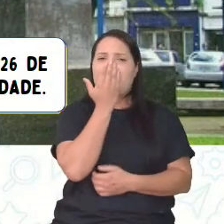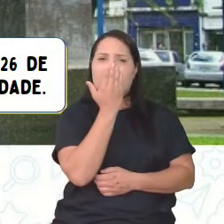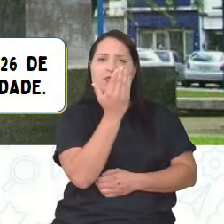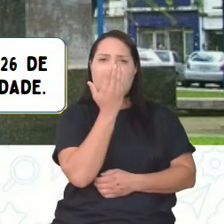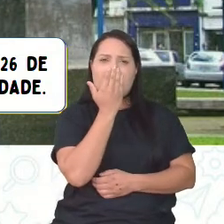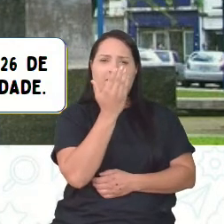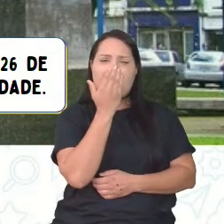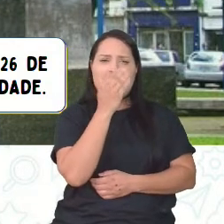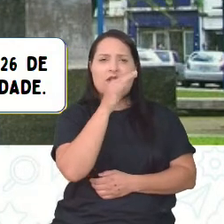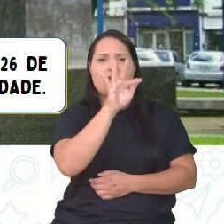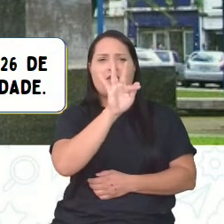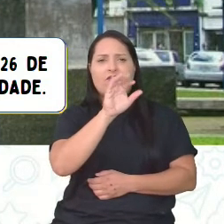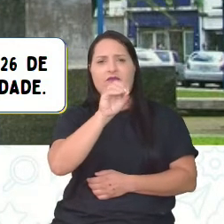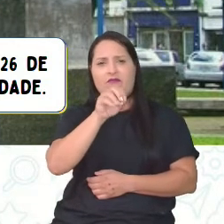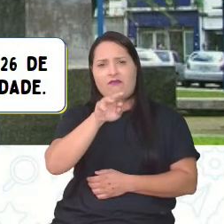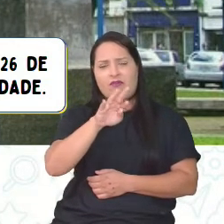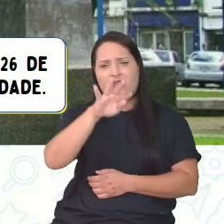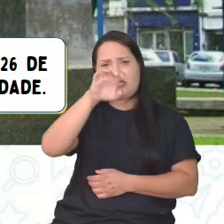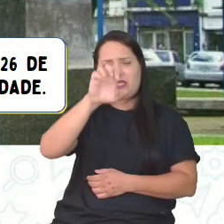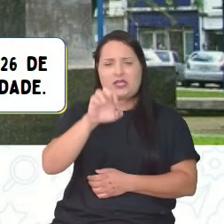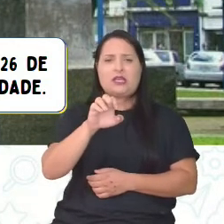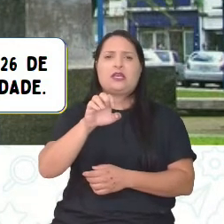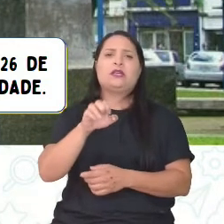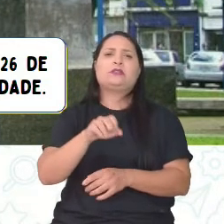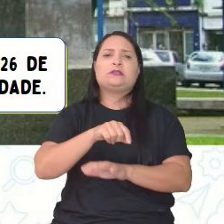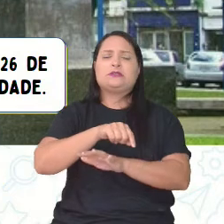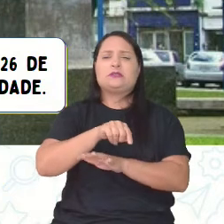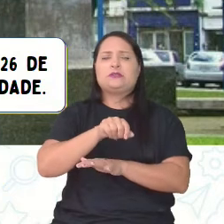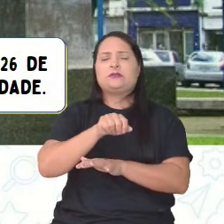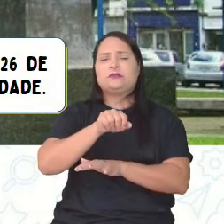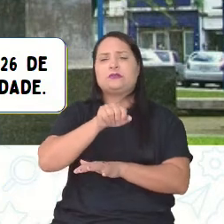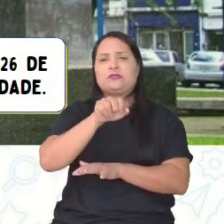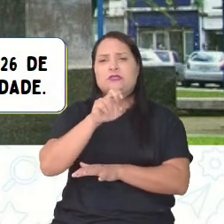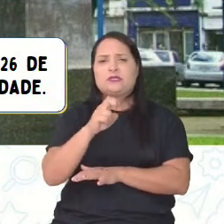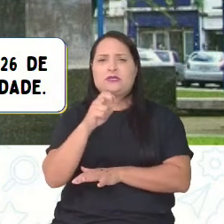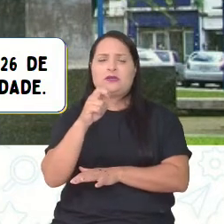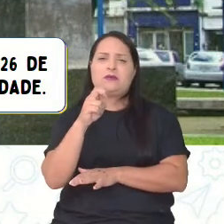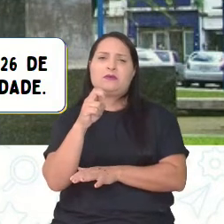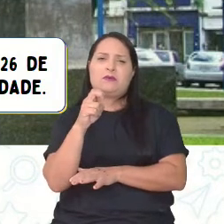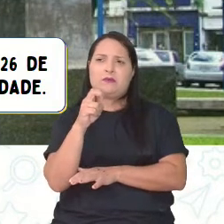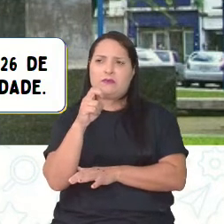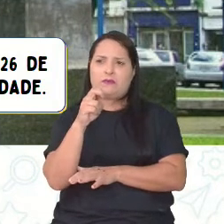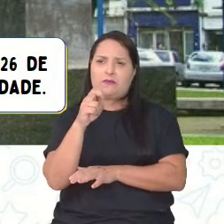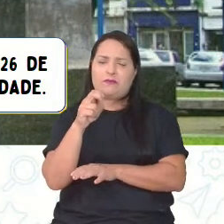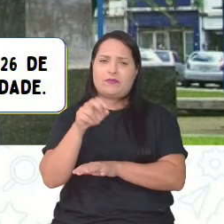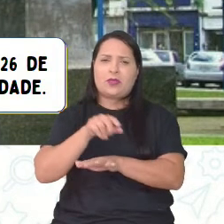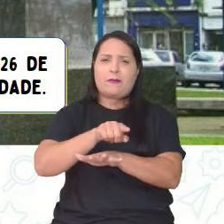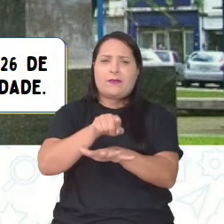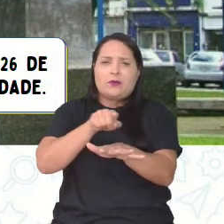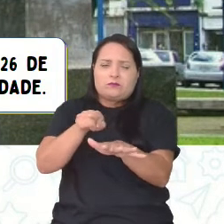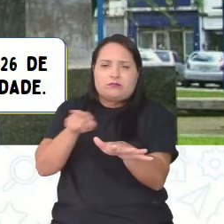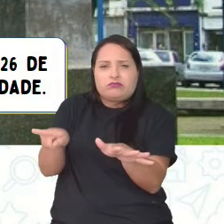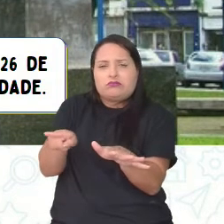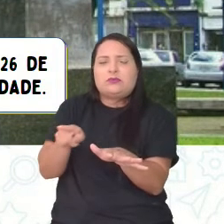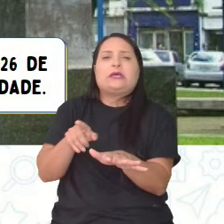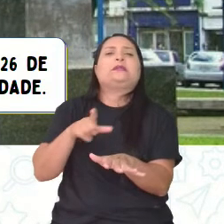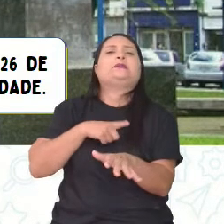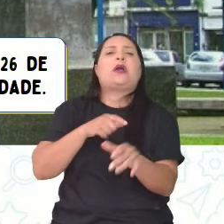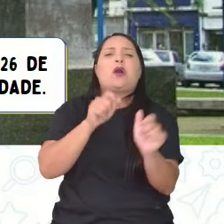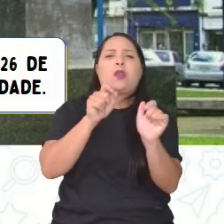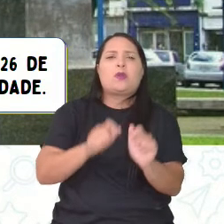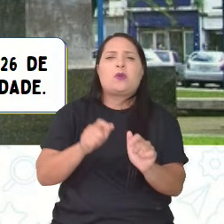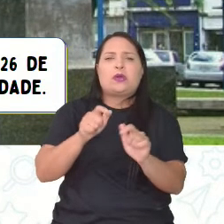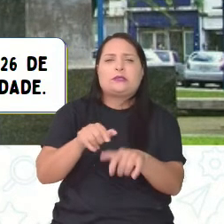monumento foi inaugurado em 26 de dezembro de 2008, certo? E trata-se de uma